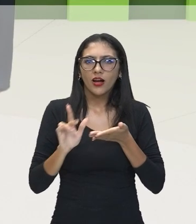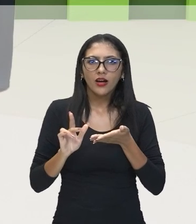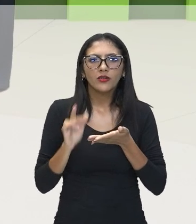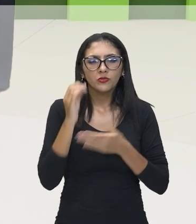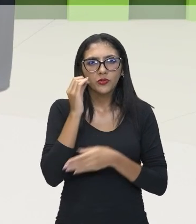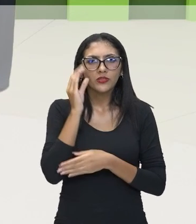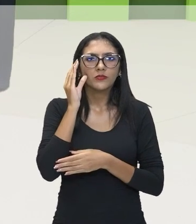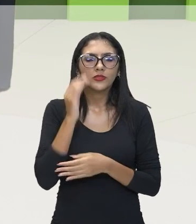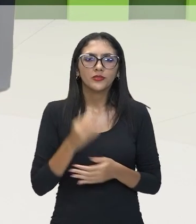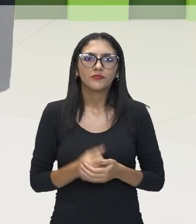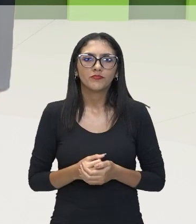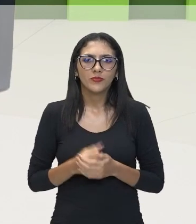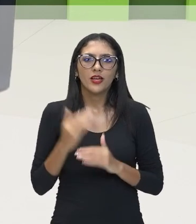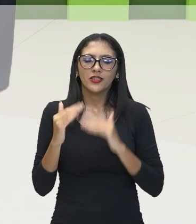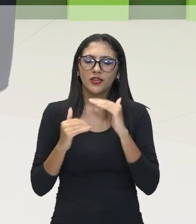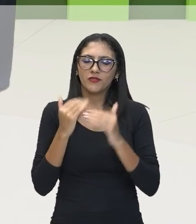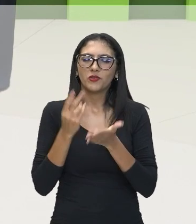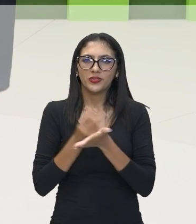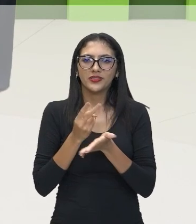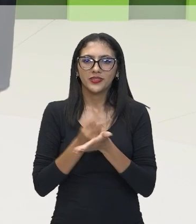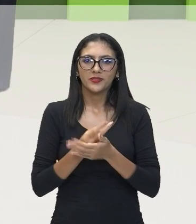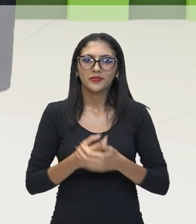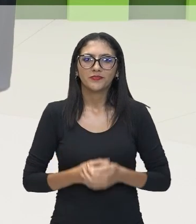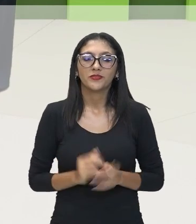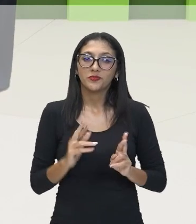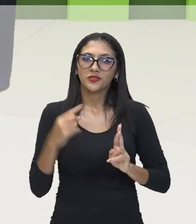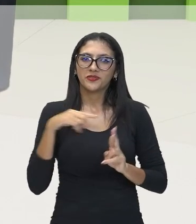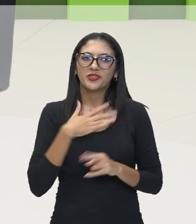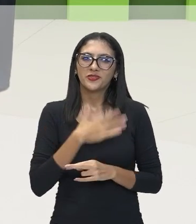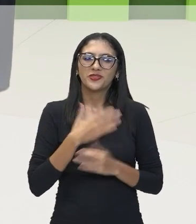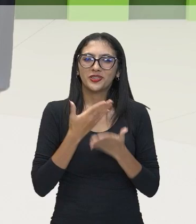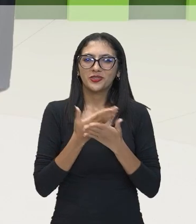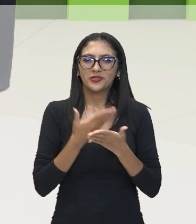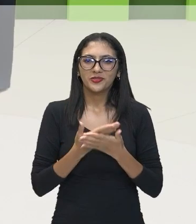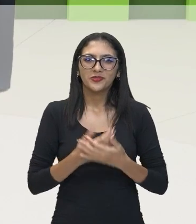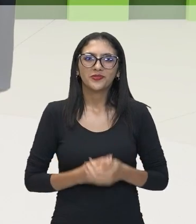e possa crescer cada vez mais, tá bom? Espero que vocês tenham gostado da aula de